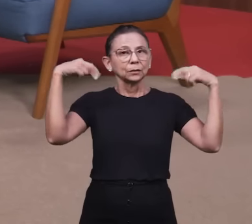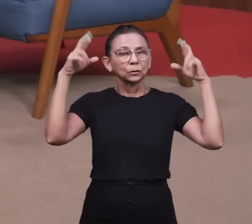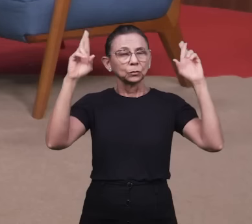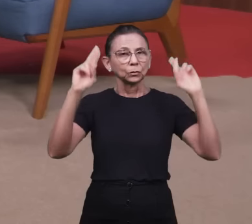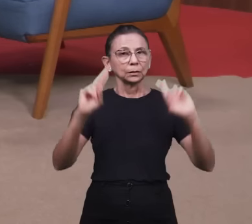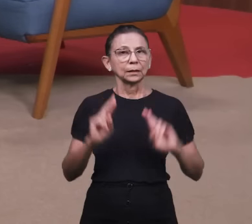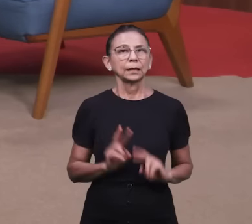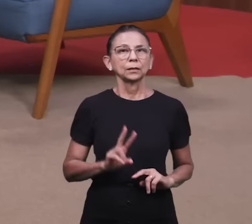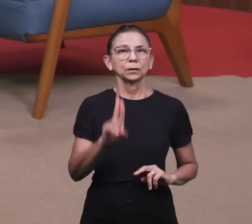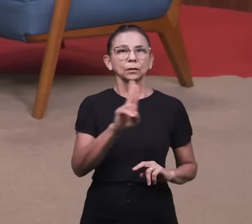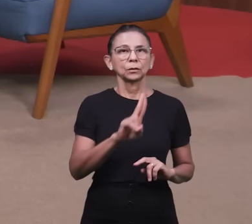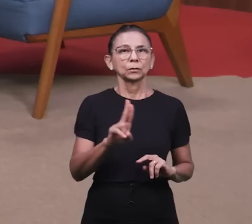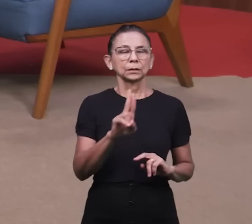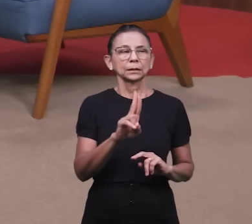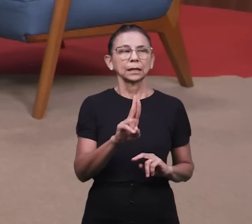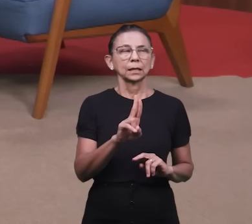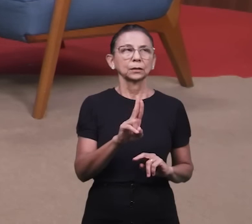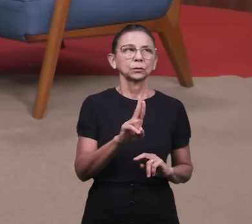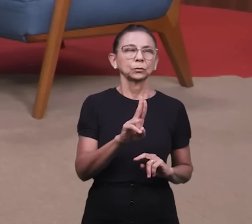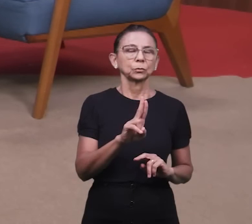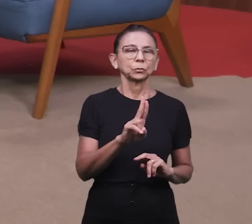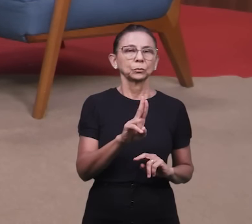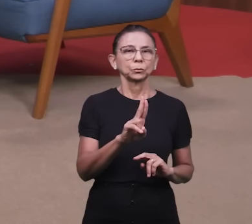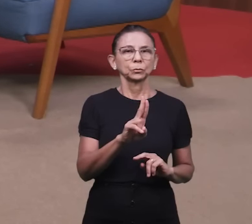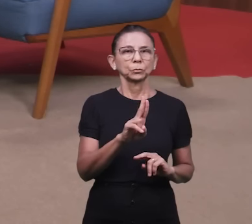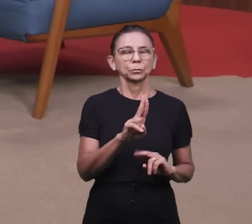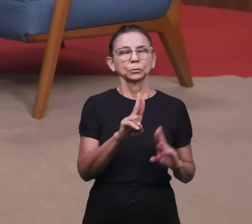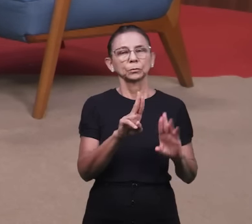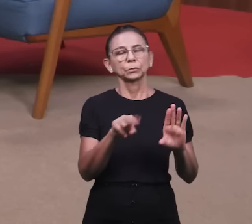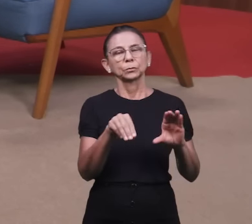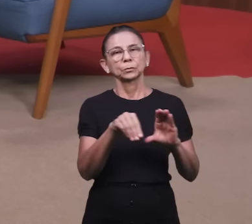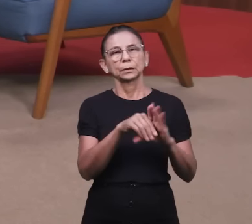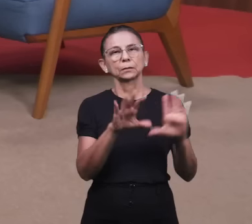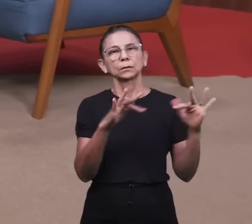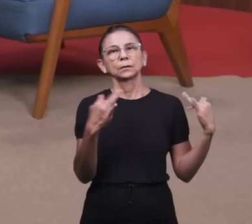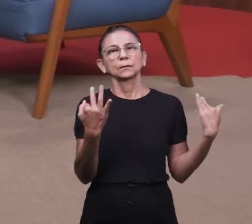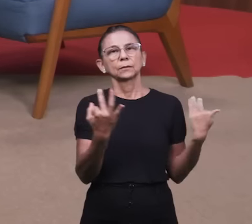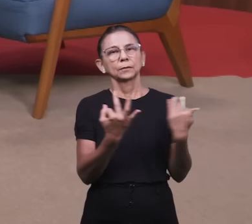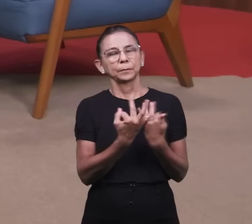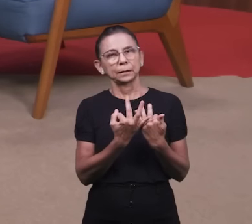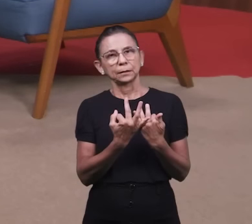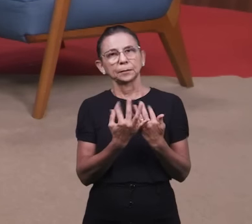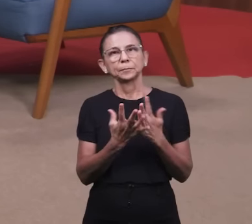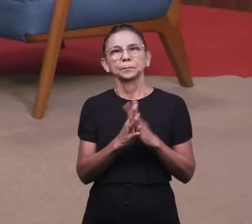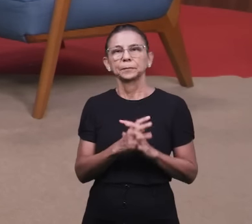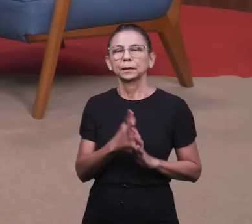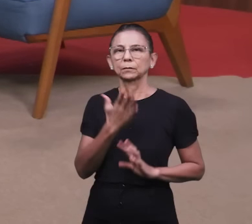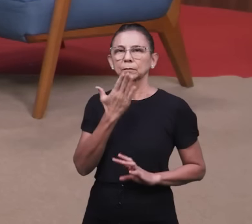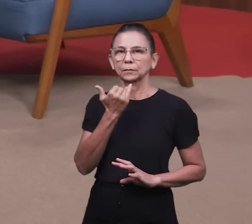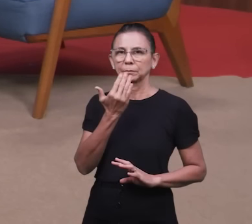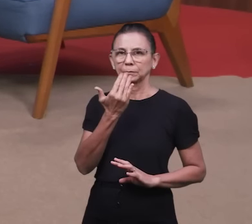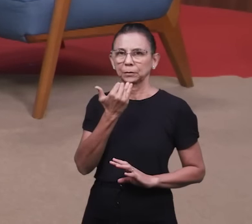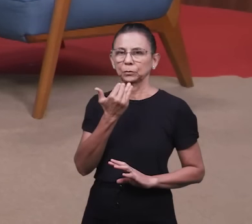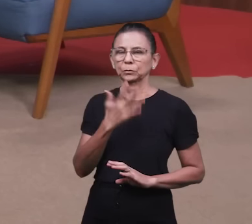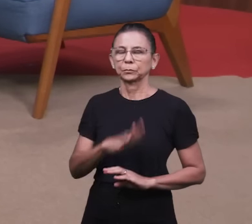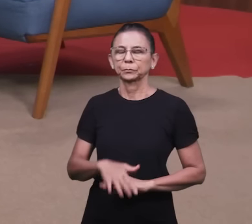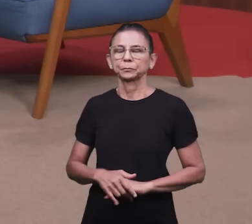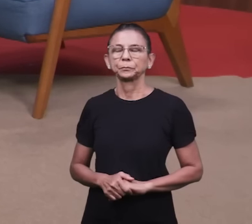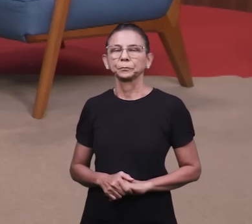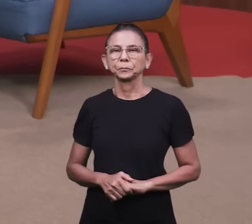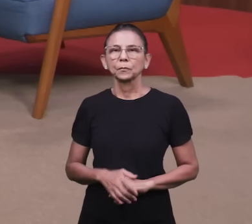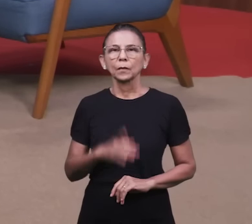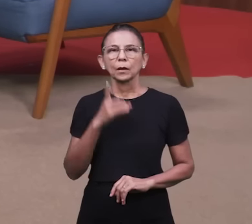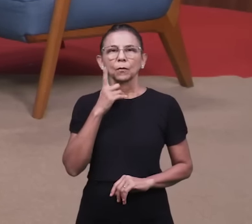festa que mais nós podemos tirar disso do ponto de vista Profético